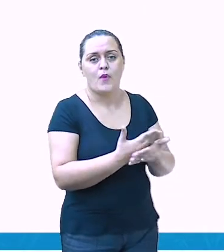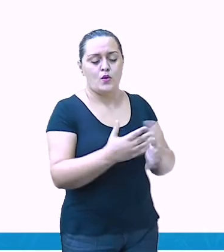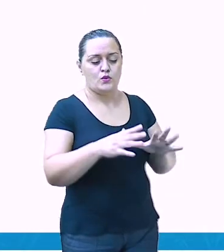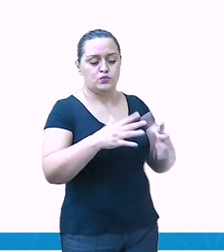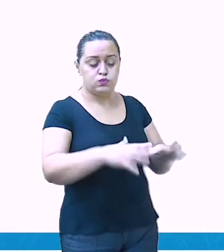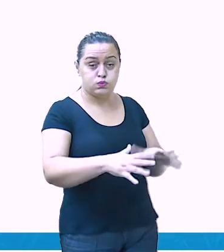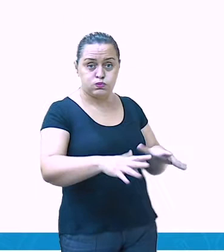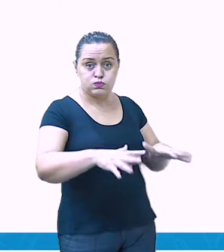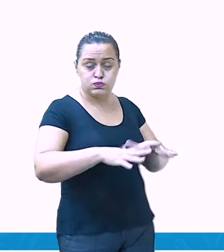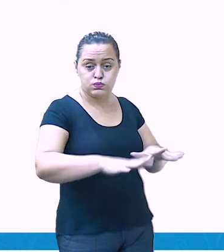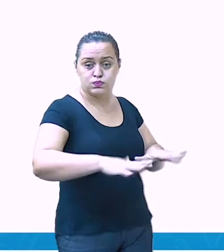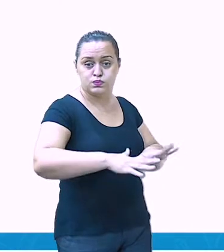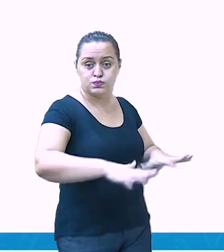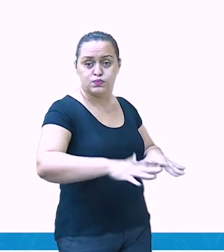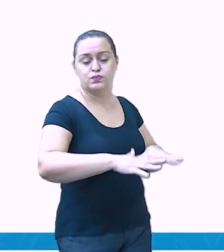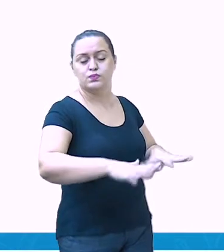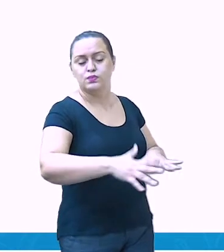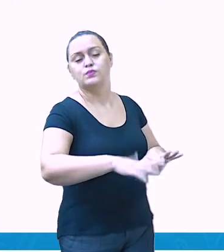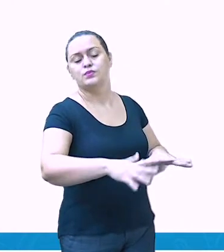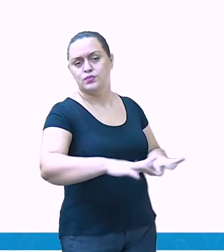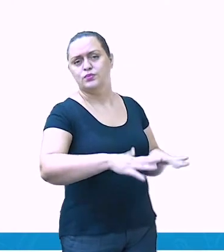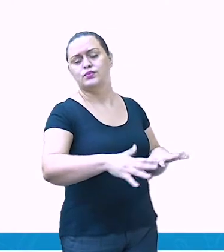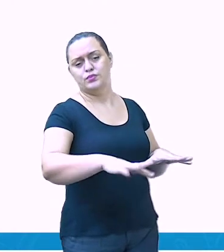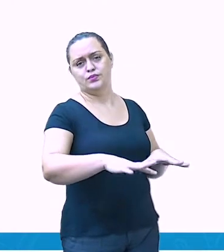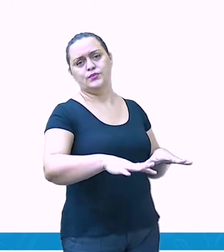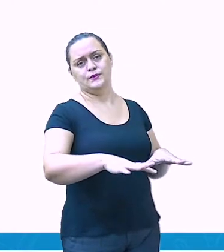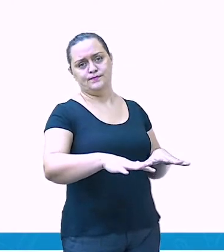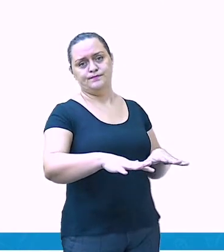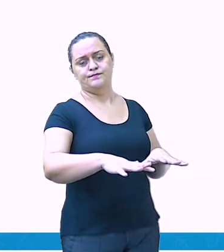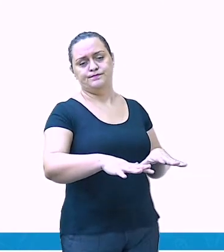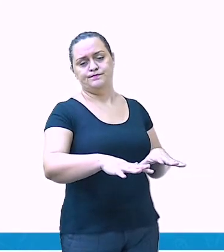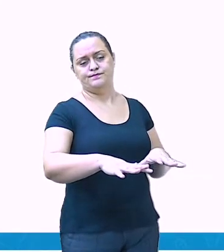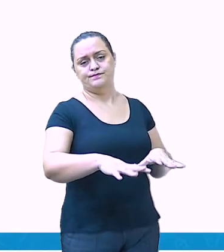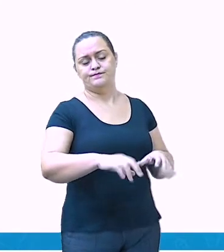que aconteça esse abalo sísmico,